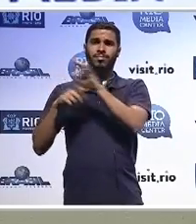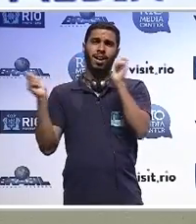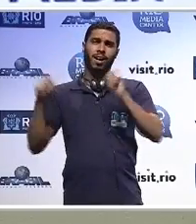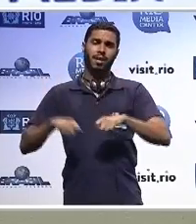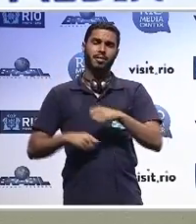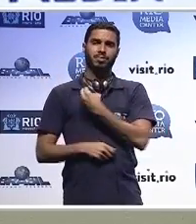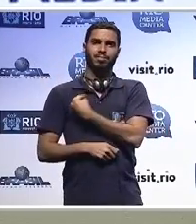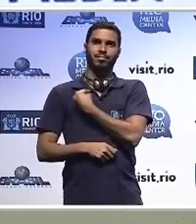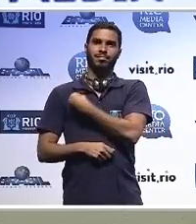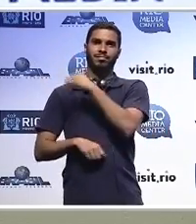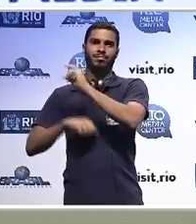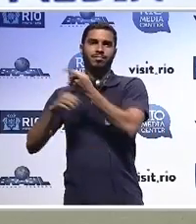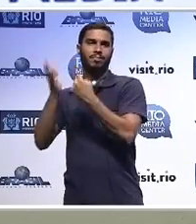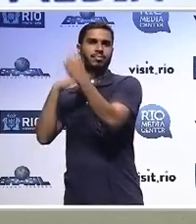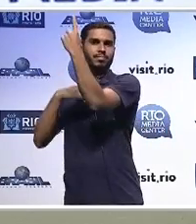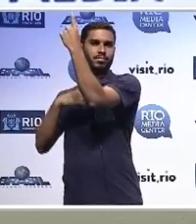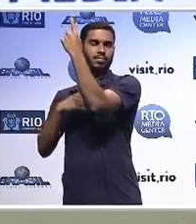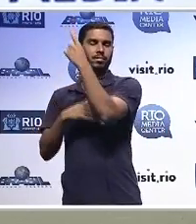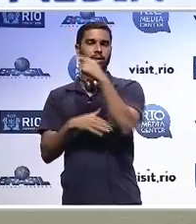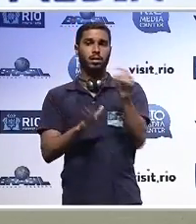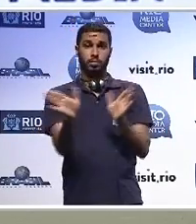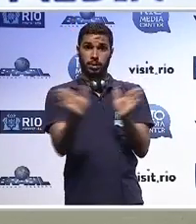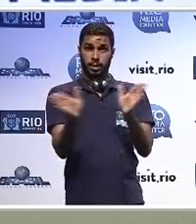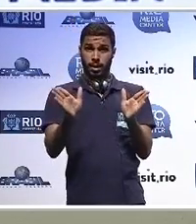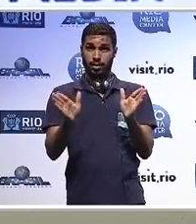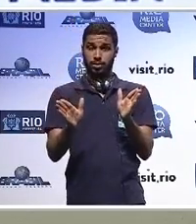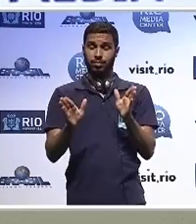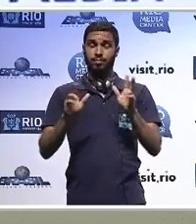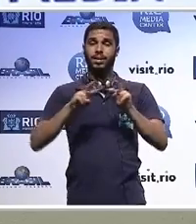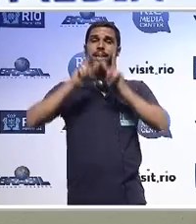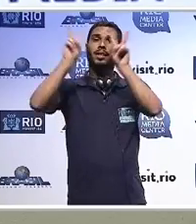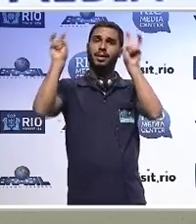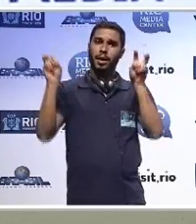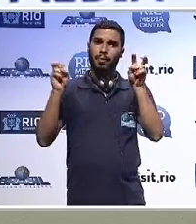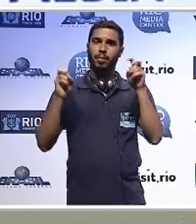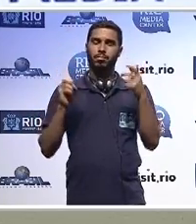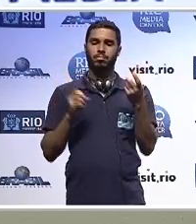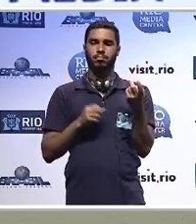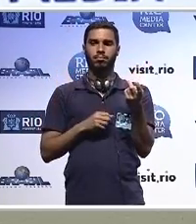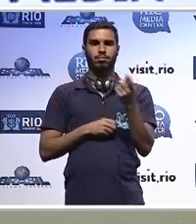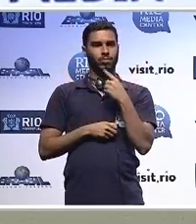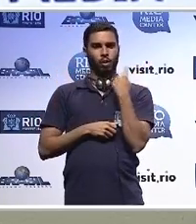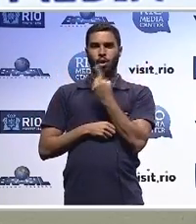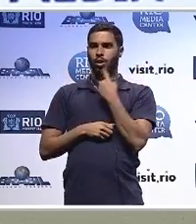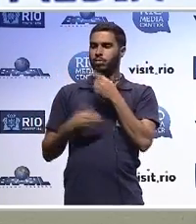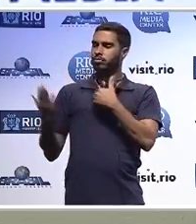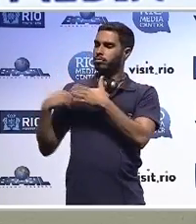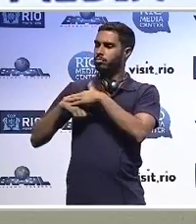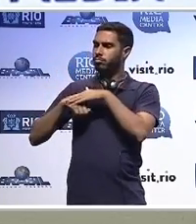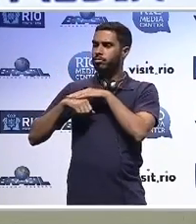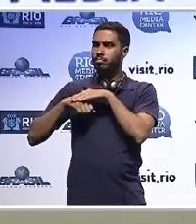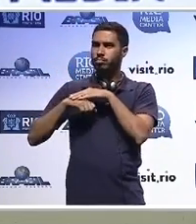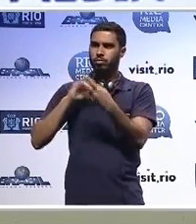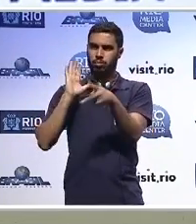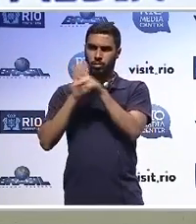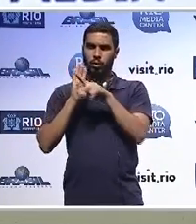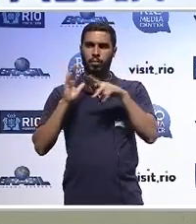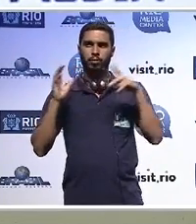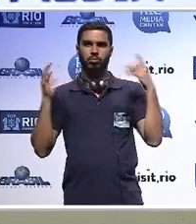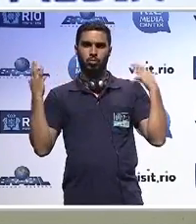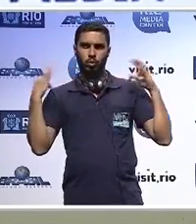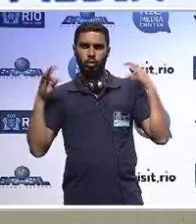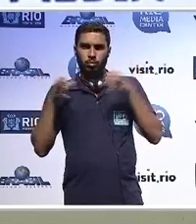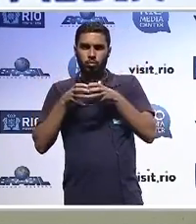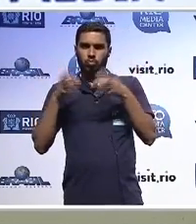acessibilidade é um tema é que para nós no Ministério do Turismo não podia ser diferente é fundamento é de